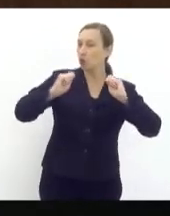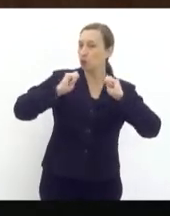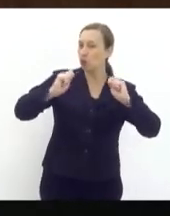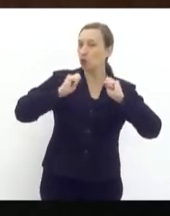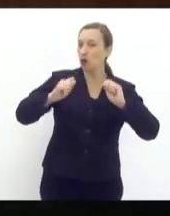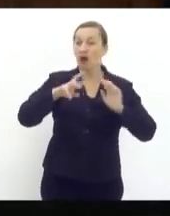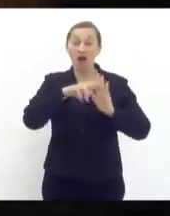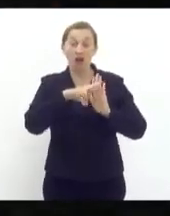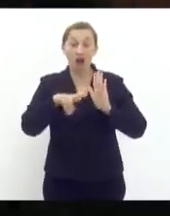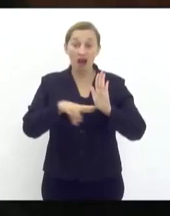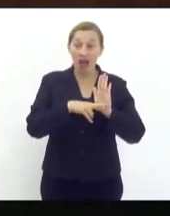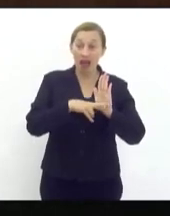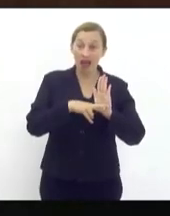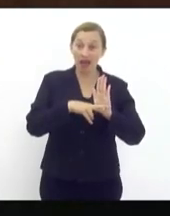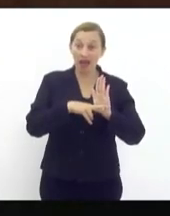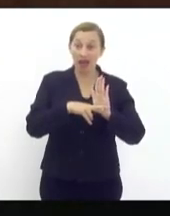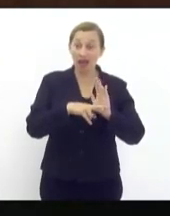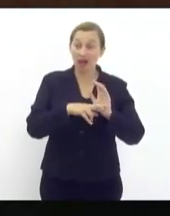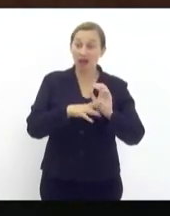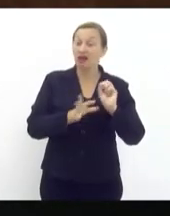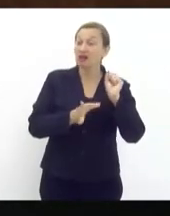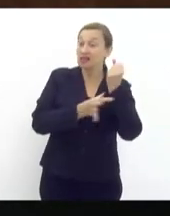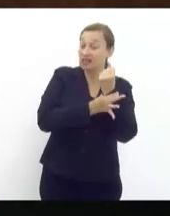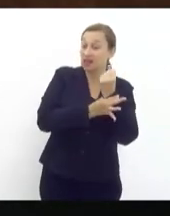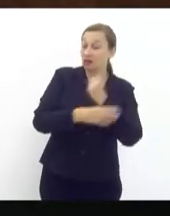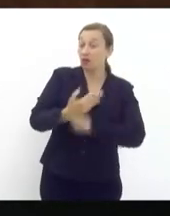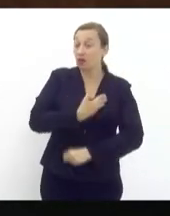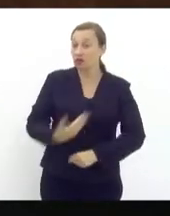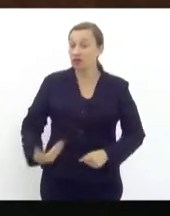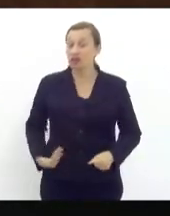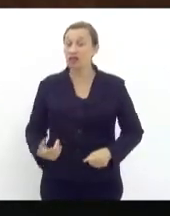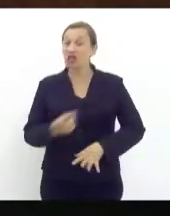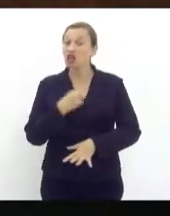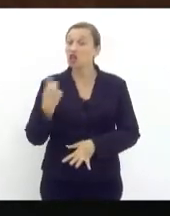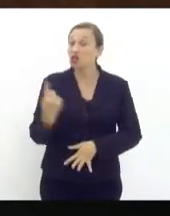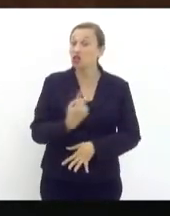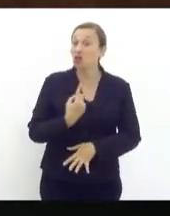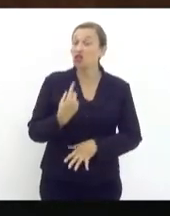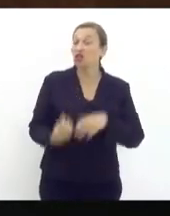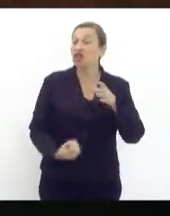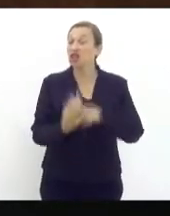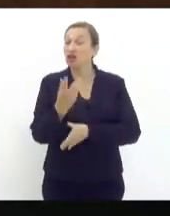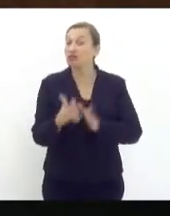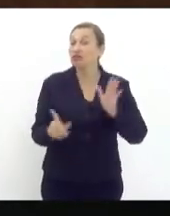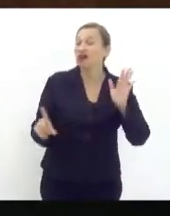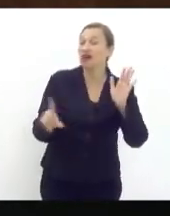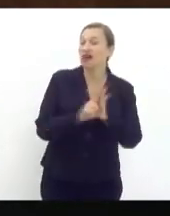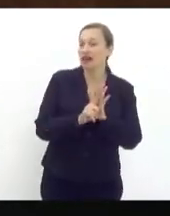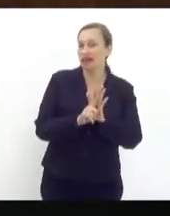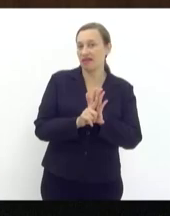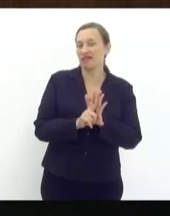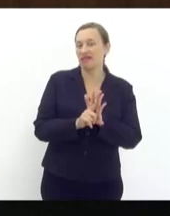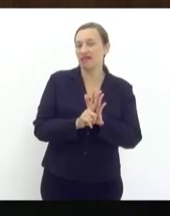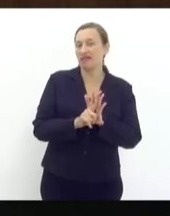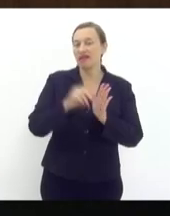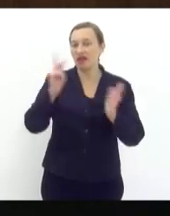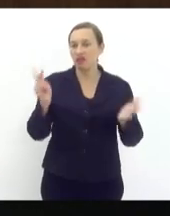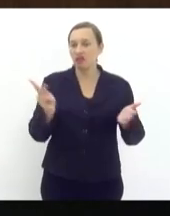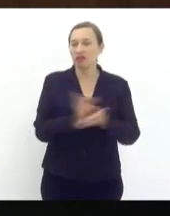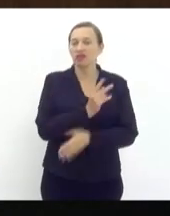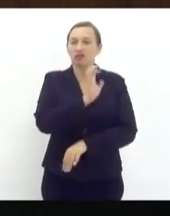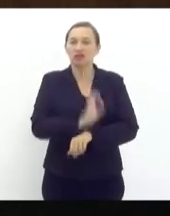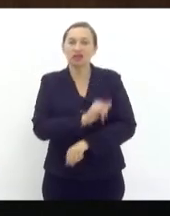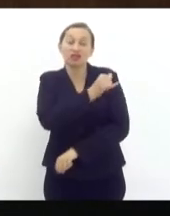de Segurança Pública o que cabe aos agentes que fazem a legislação e fazem com que a legislação aconteça no estado do Rio de